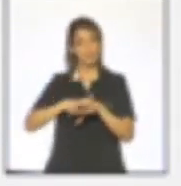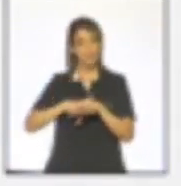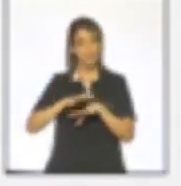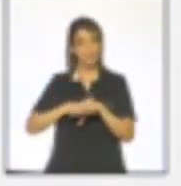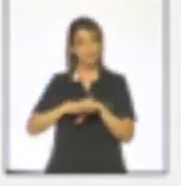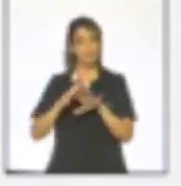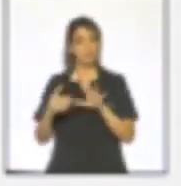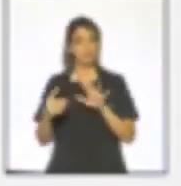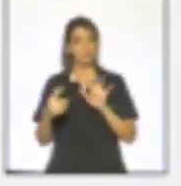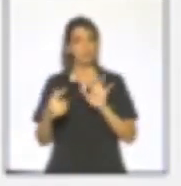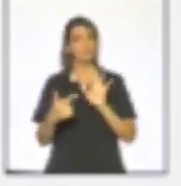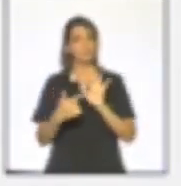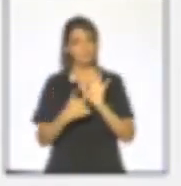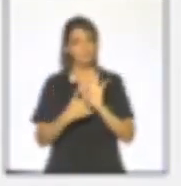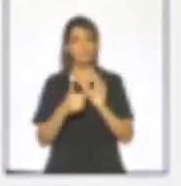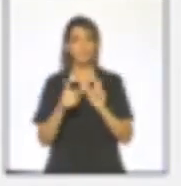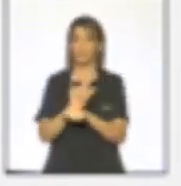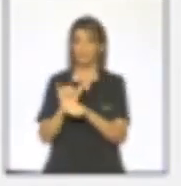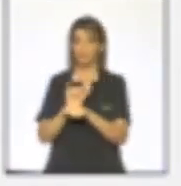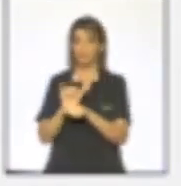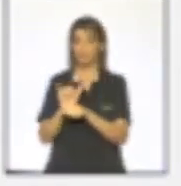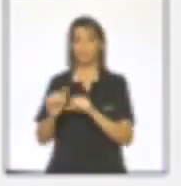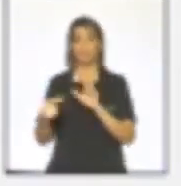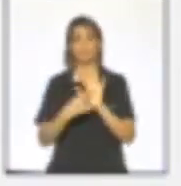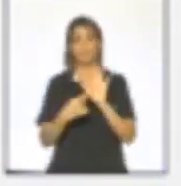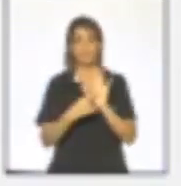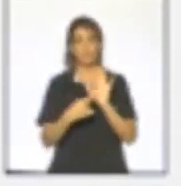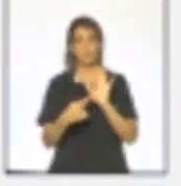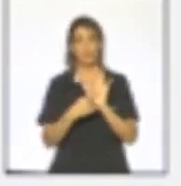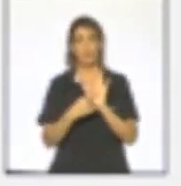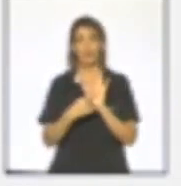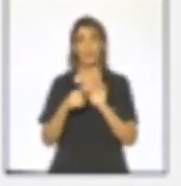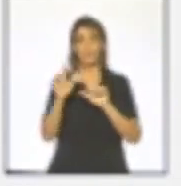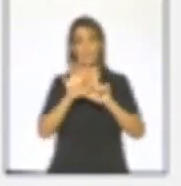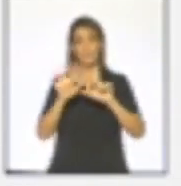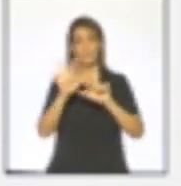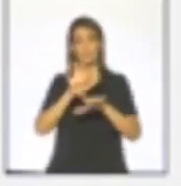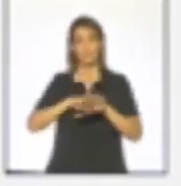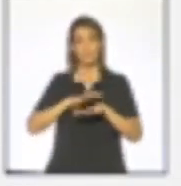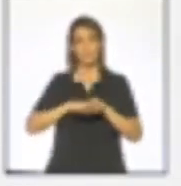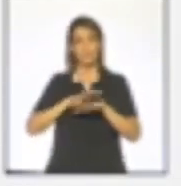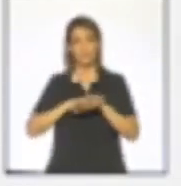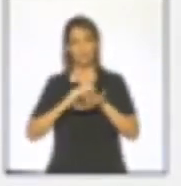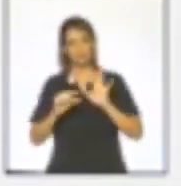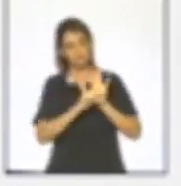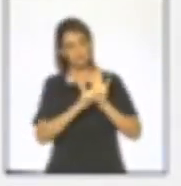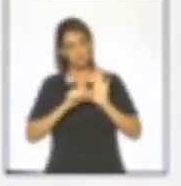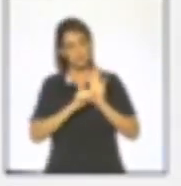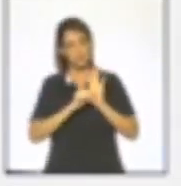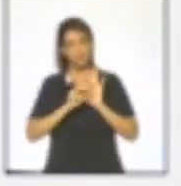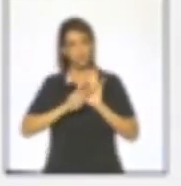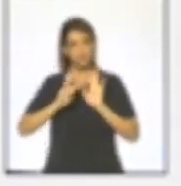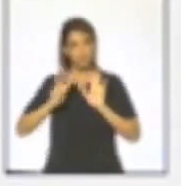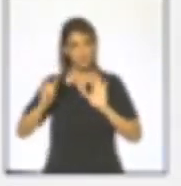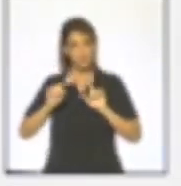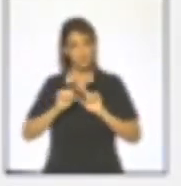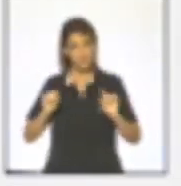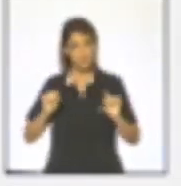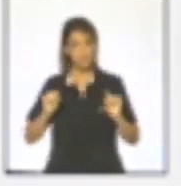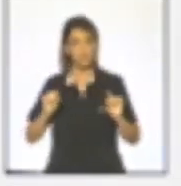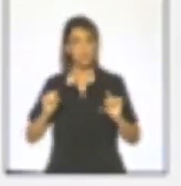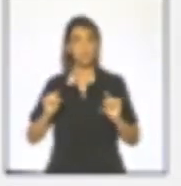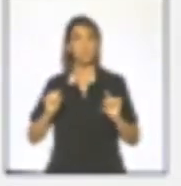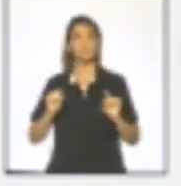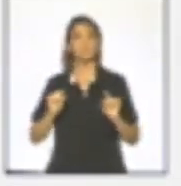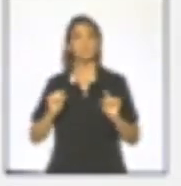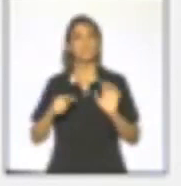no vídeo que fala sobre plataforma de matemática. Embaixo, na descrição do vídeo, vai ter o link. Clicou no link, ele